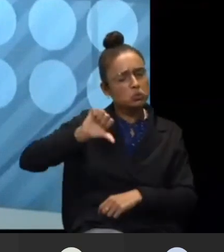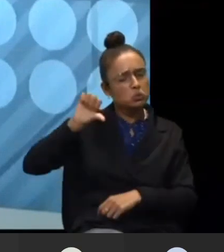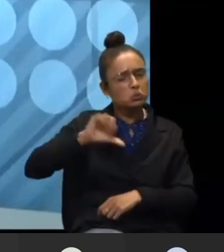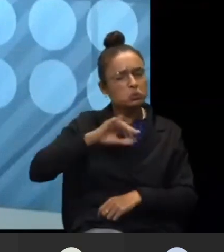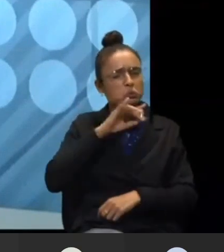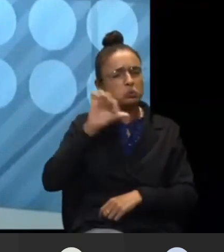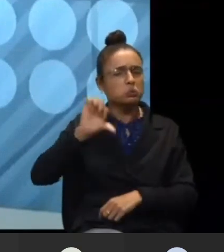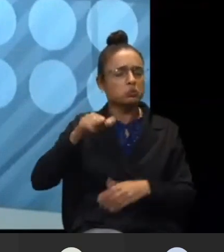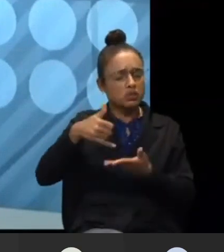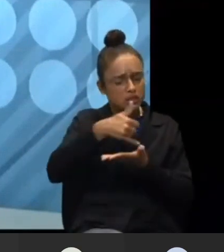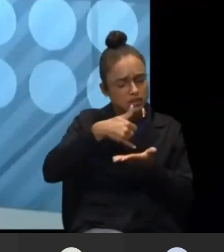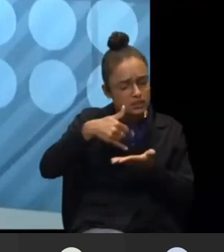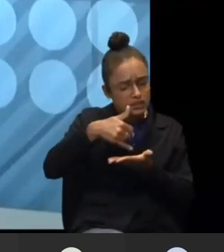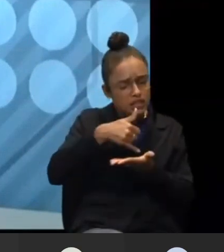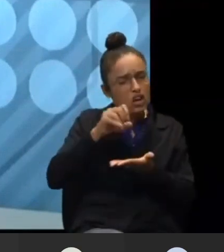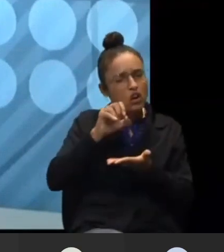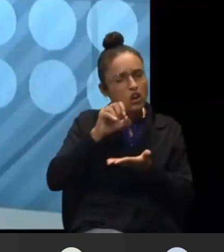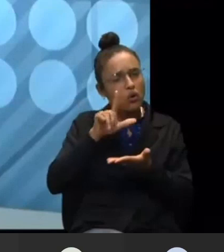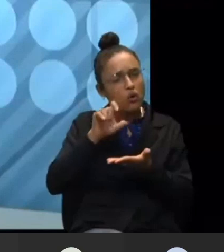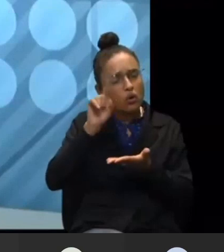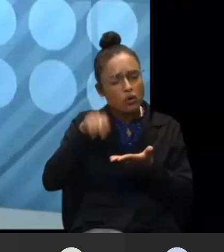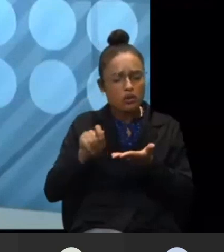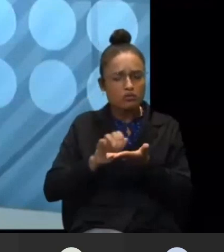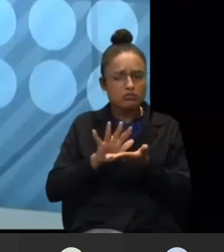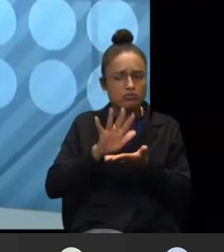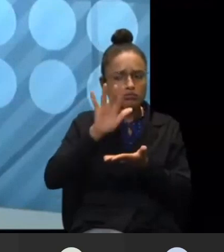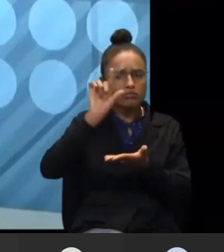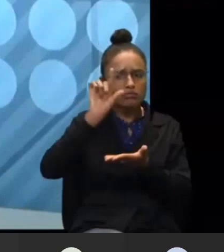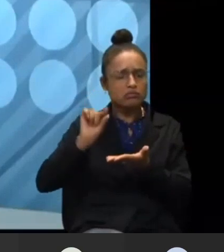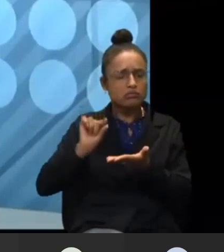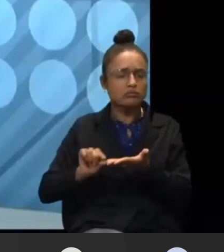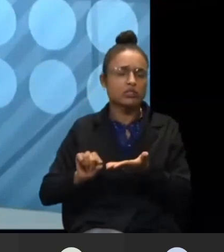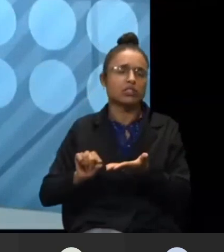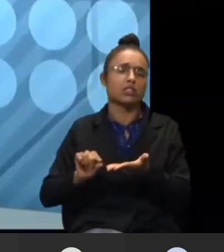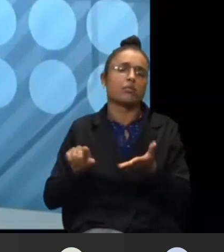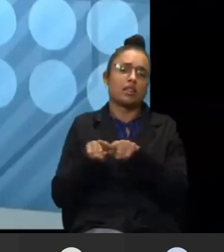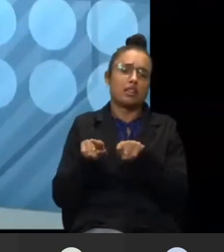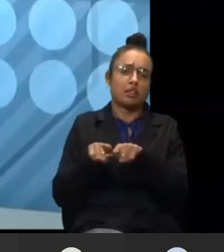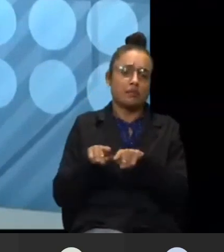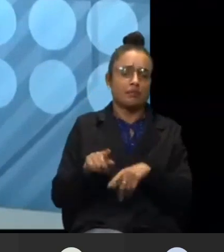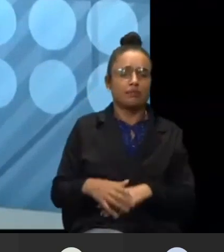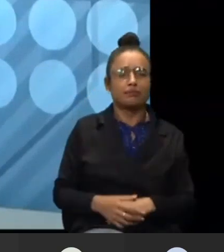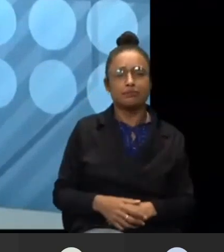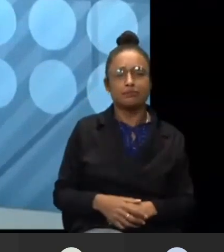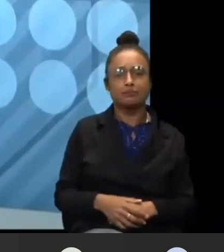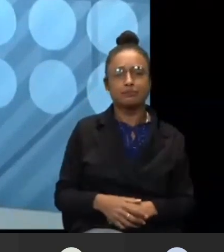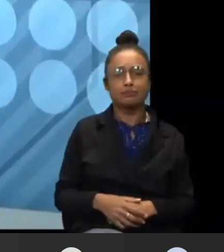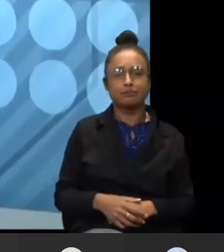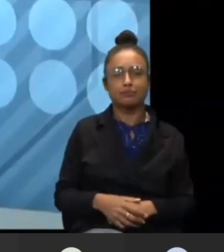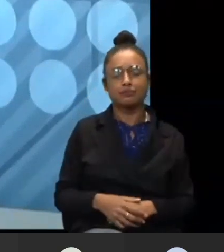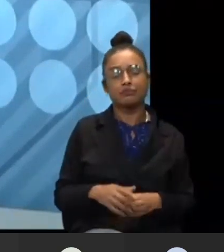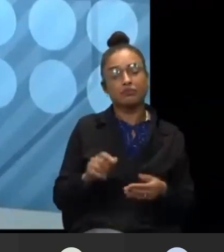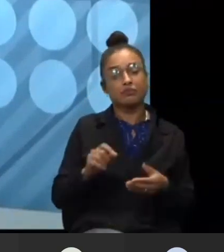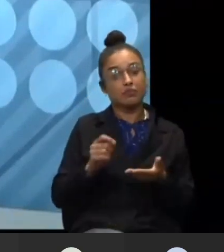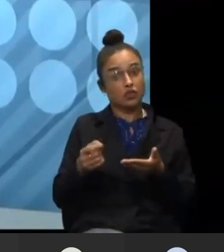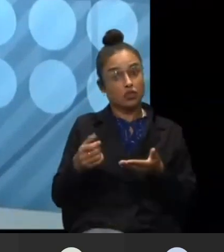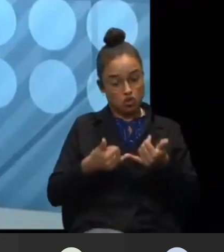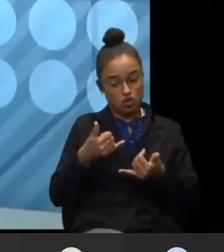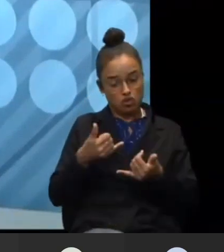óleos e a diminuição desse ponto de fumaça, que tem uma maior formação de fumaça quando a